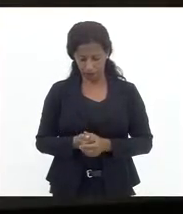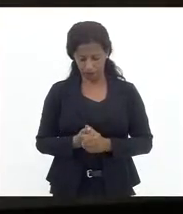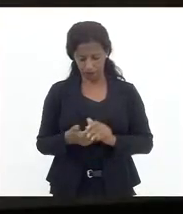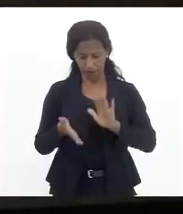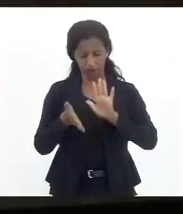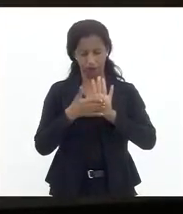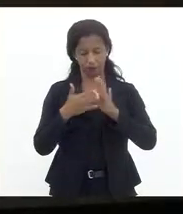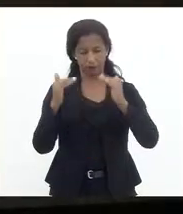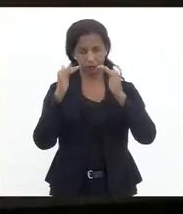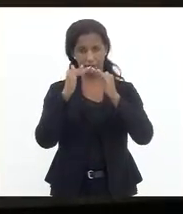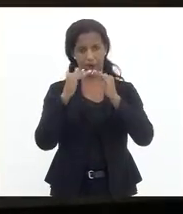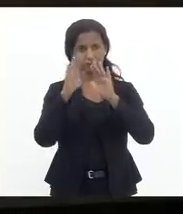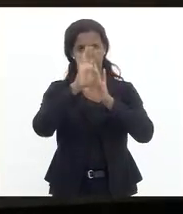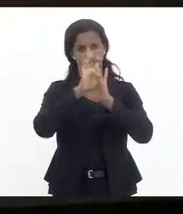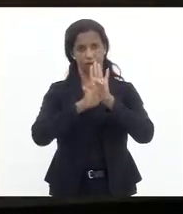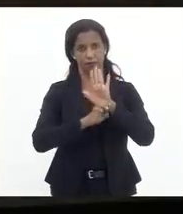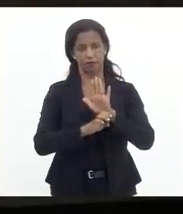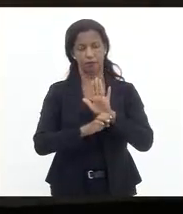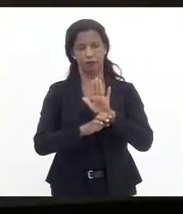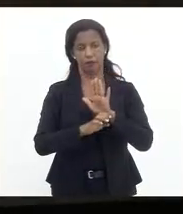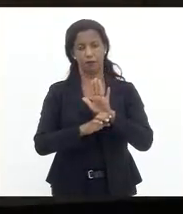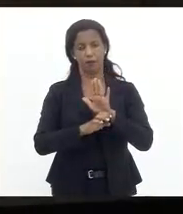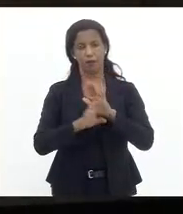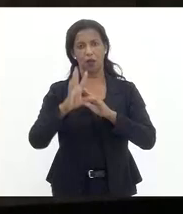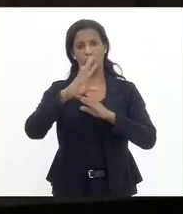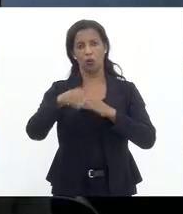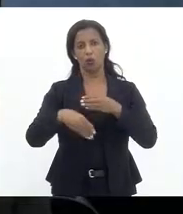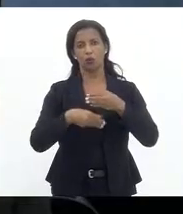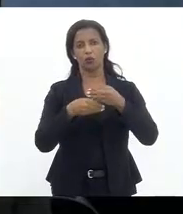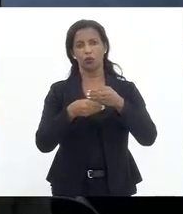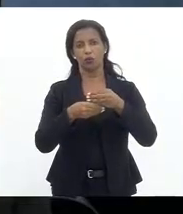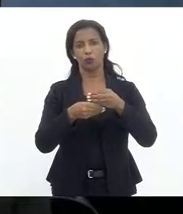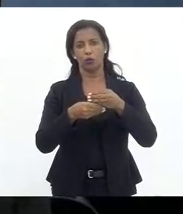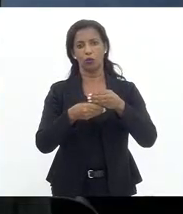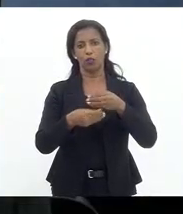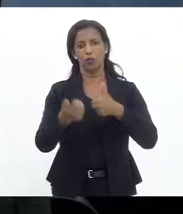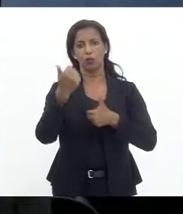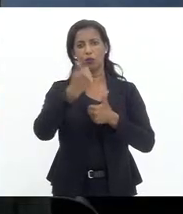Parecer é favorável à emenda, concluindo por substitutivo, presidente.